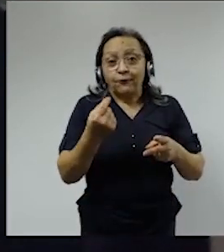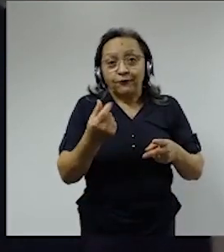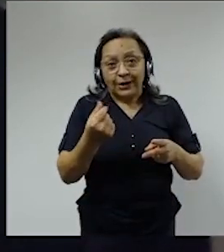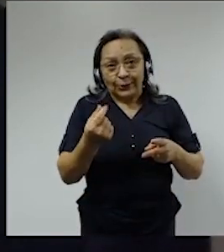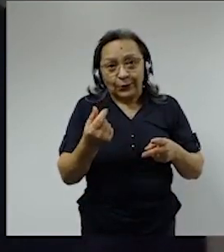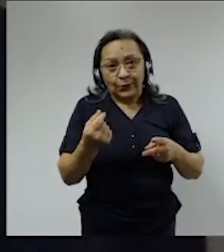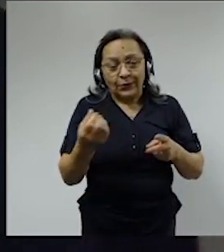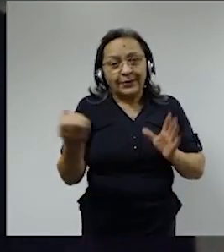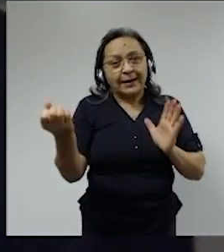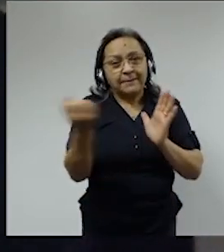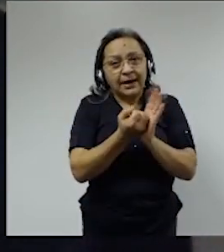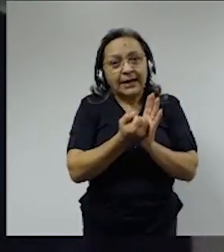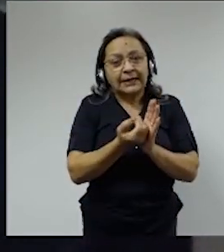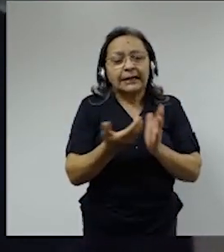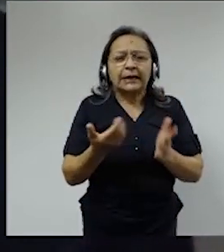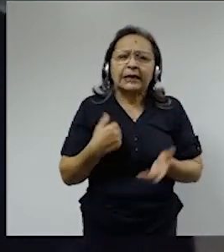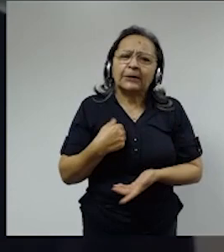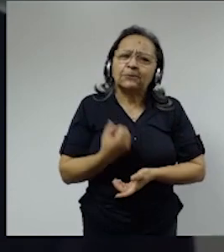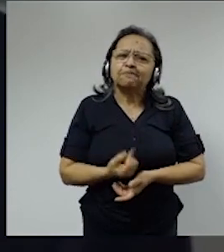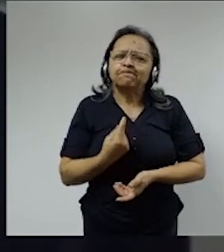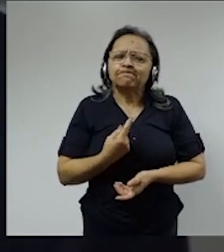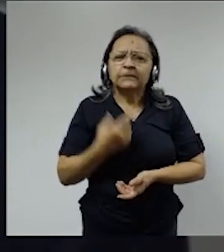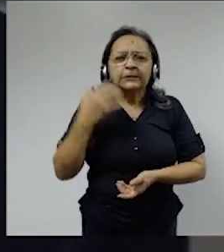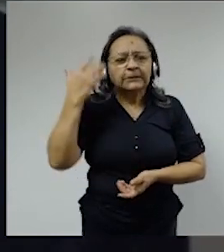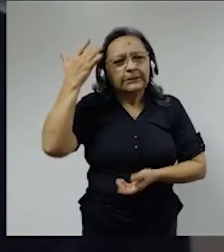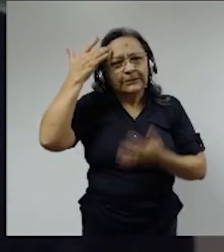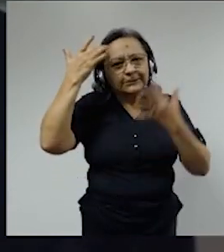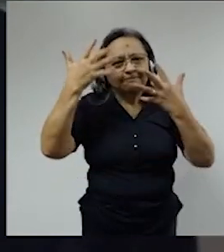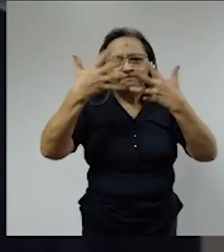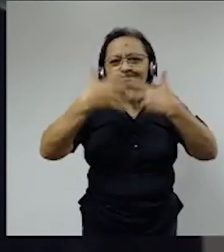royalty, eu não sei se o 0,5% é muito ou é pouco, vai